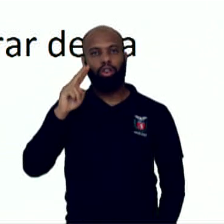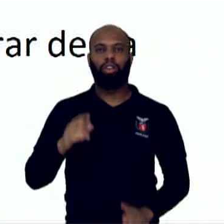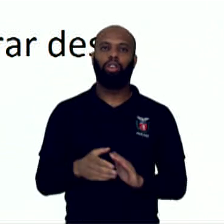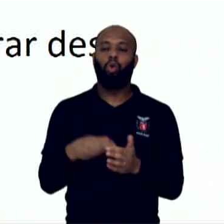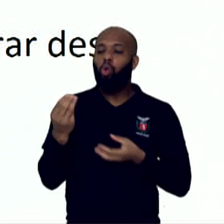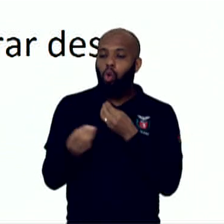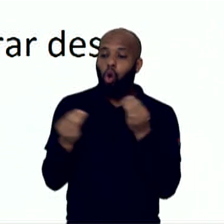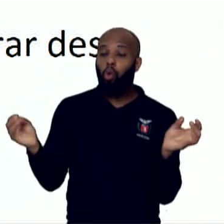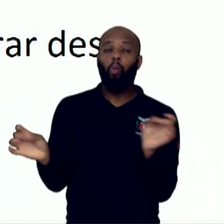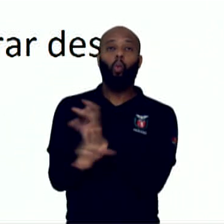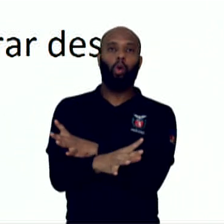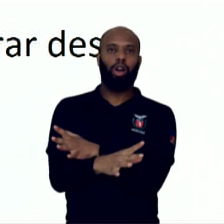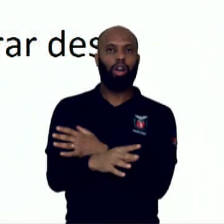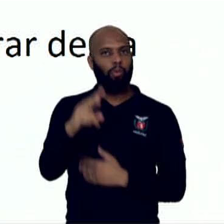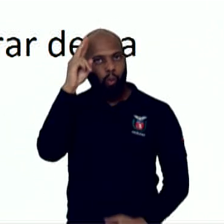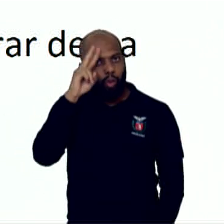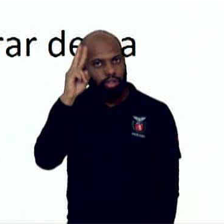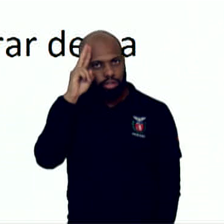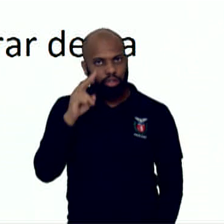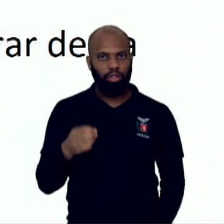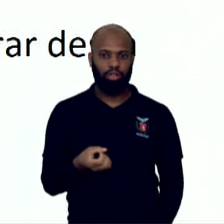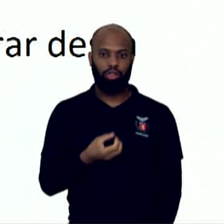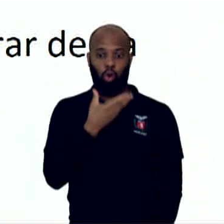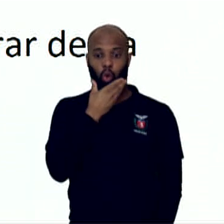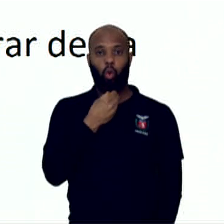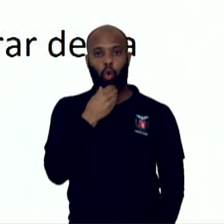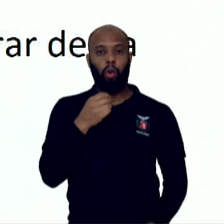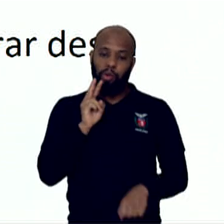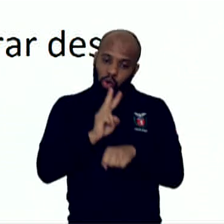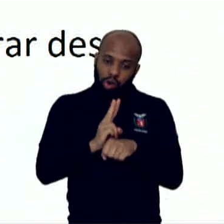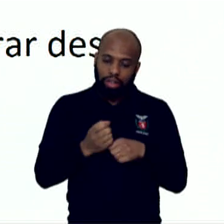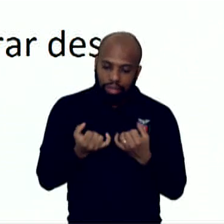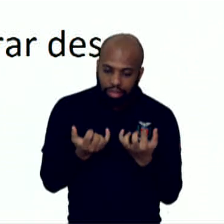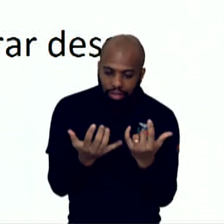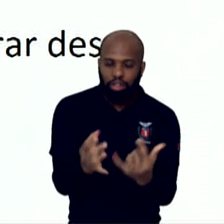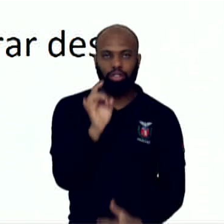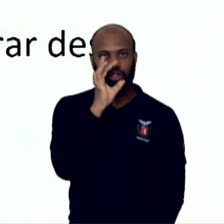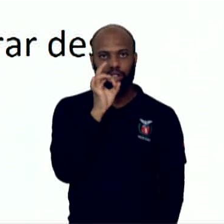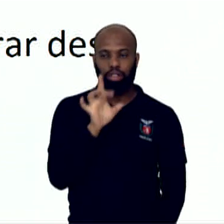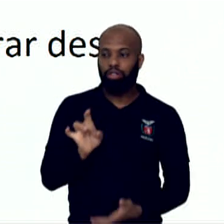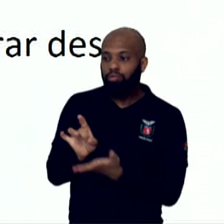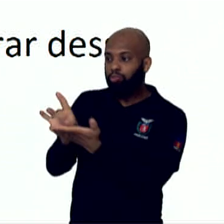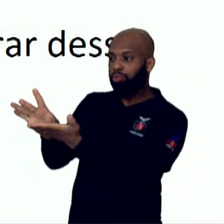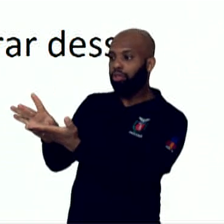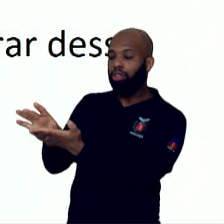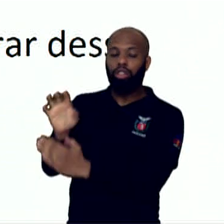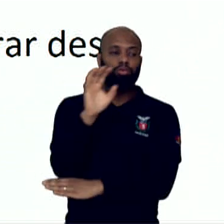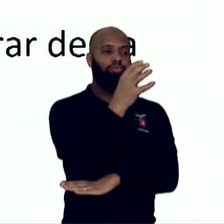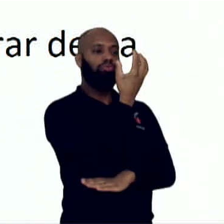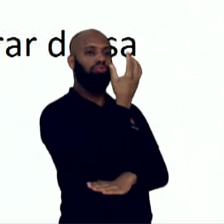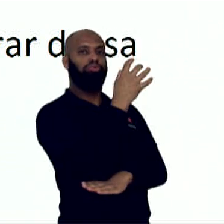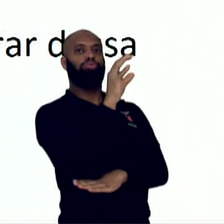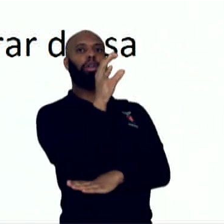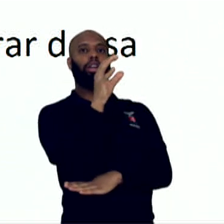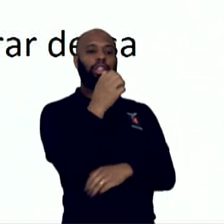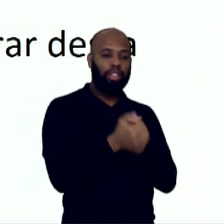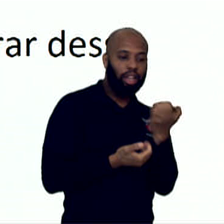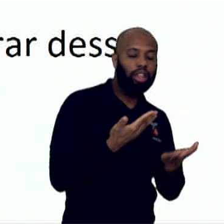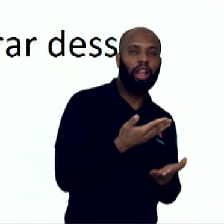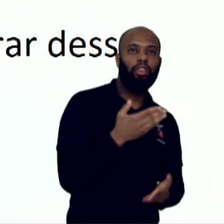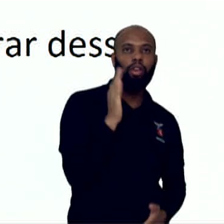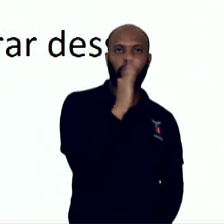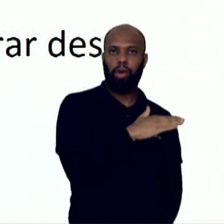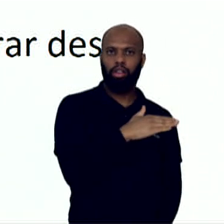Como acabou a história? O jardineiro foi demitido e o girassol que tratava mal o jardineiro? Ele